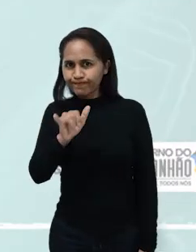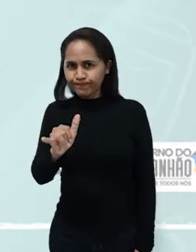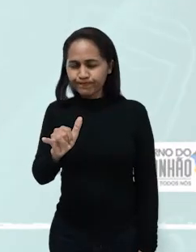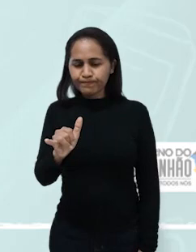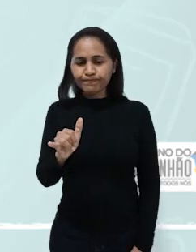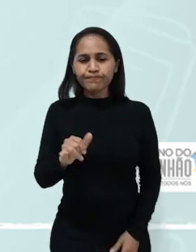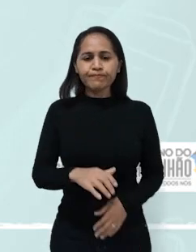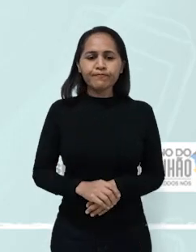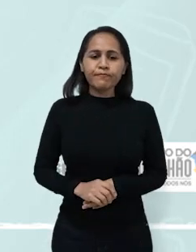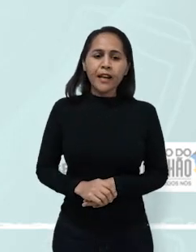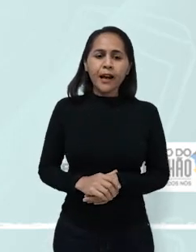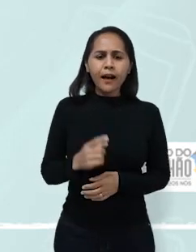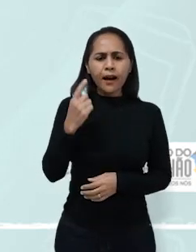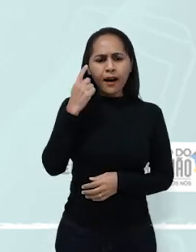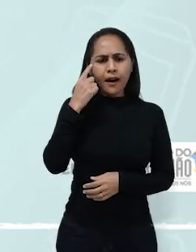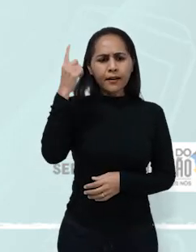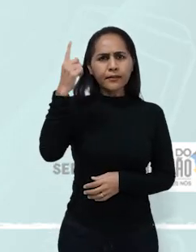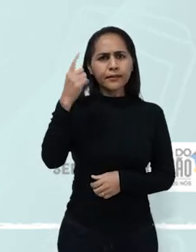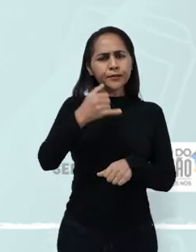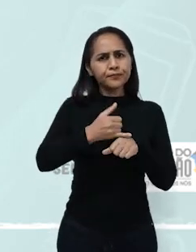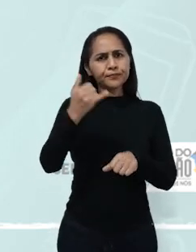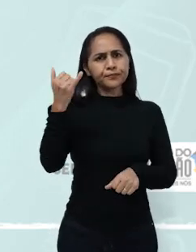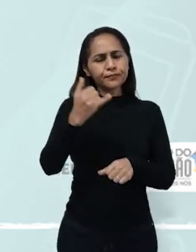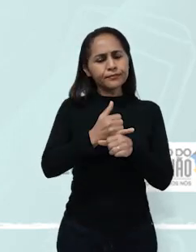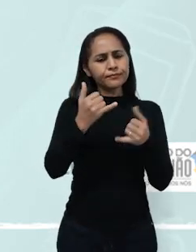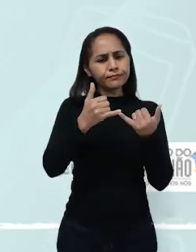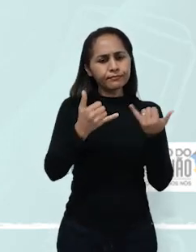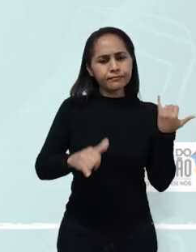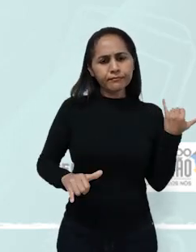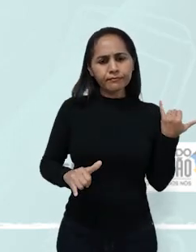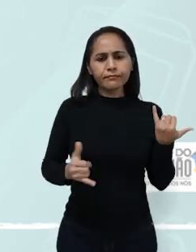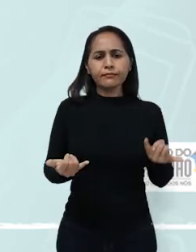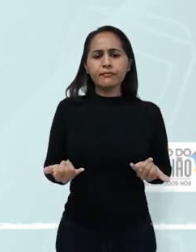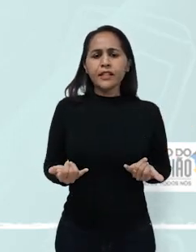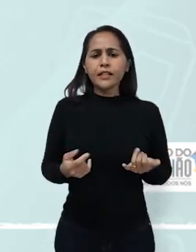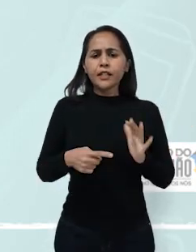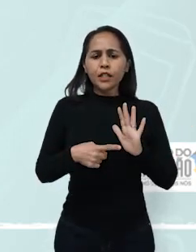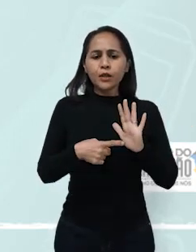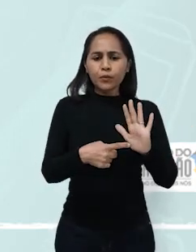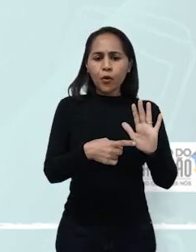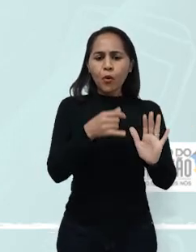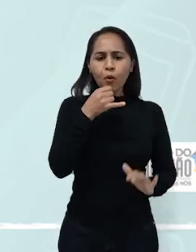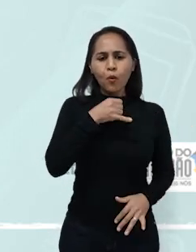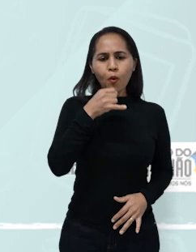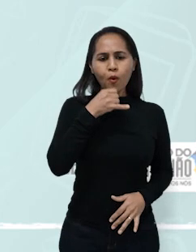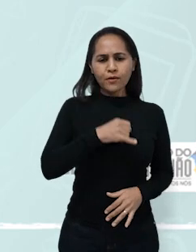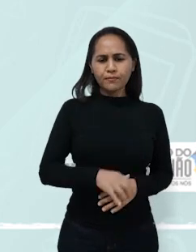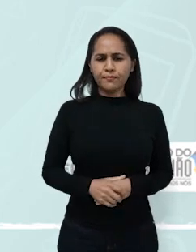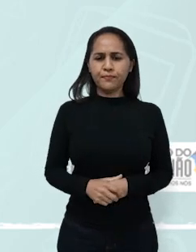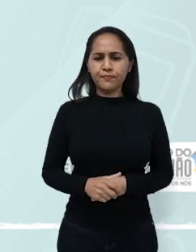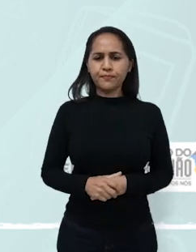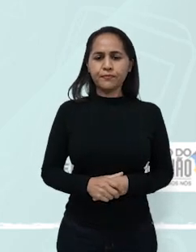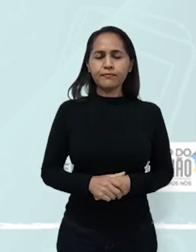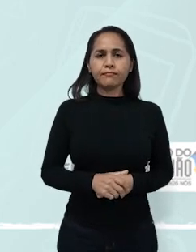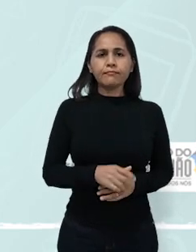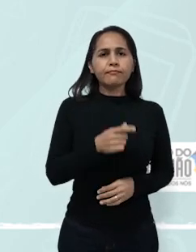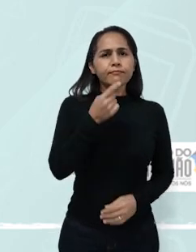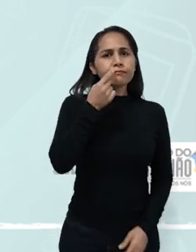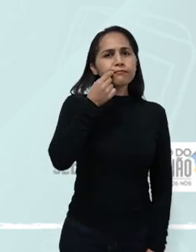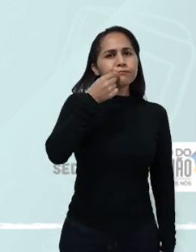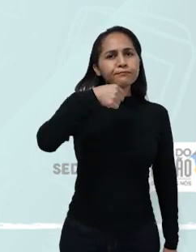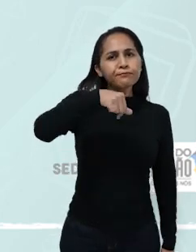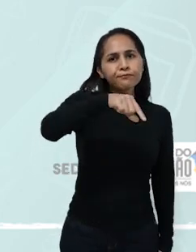dissociação. Então, Arrhenius constatou a passagem de corrente elétrica na solução, por exemplo, com a solução de sal de cozinha,